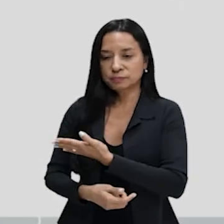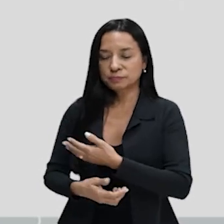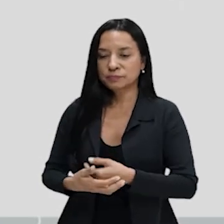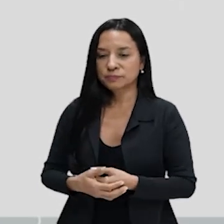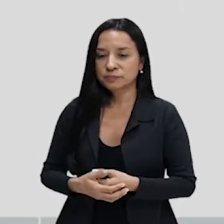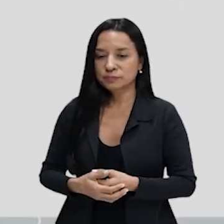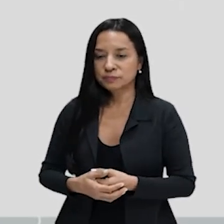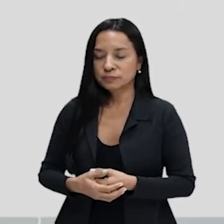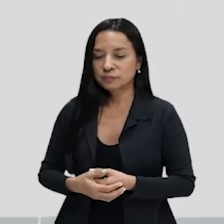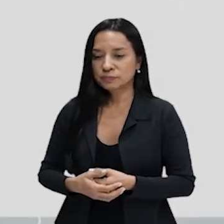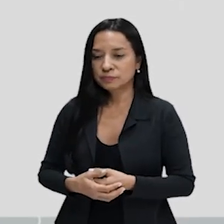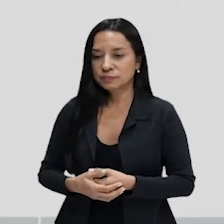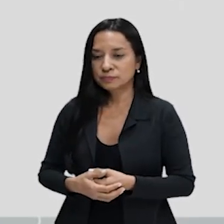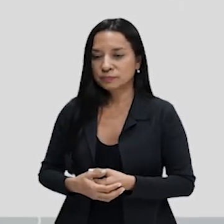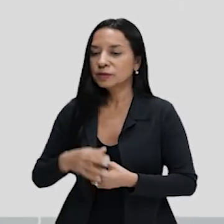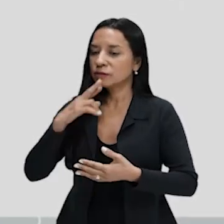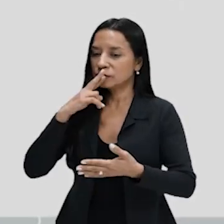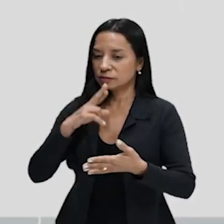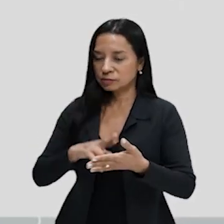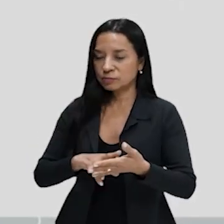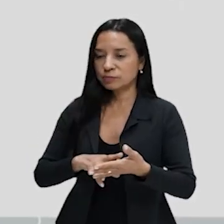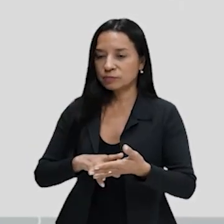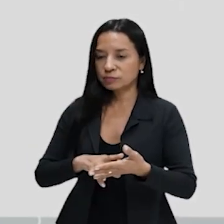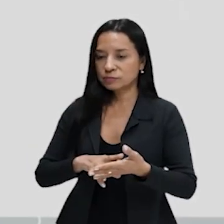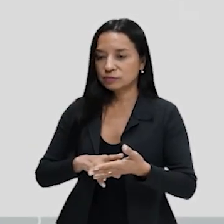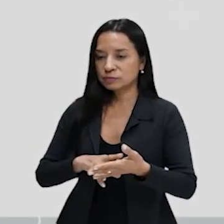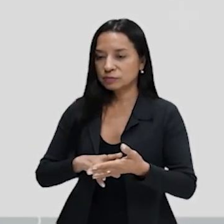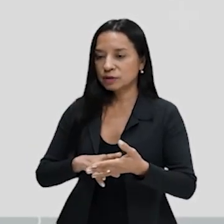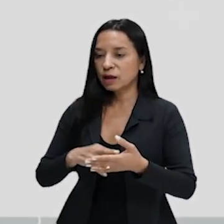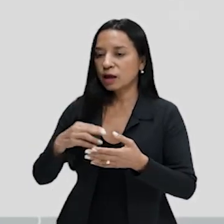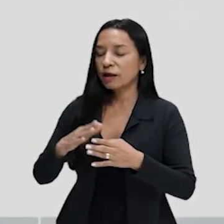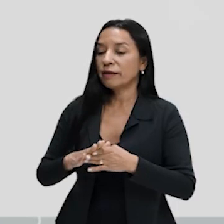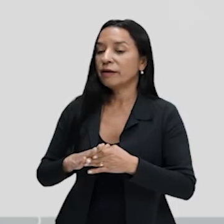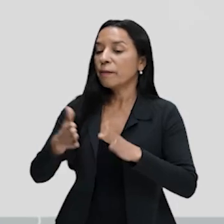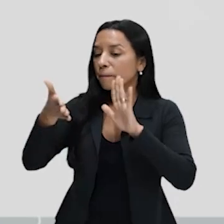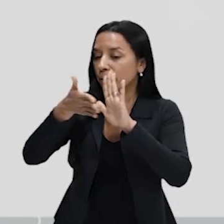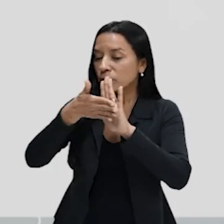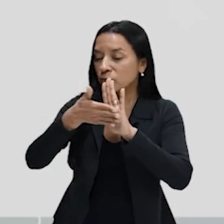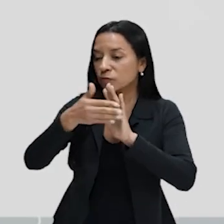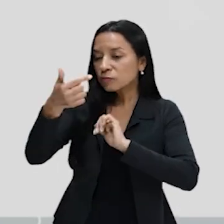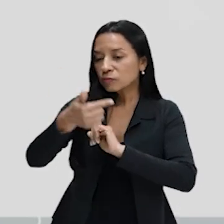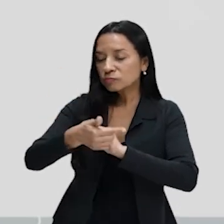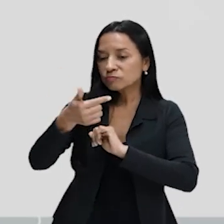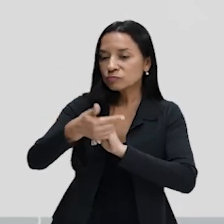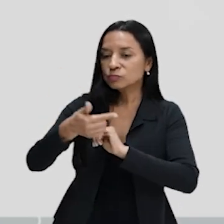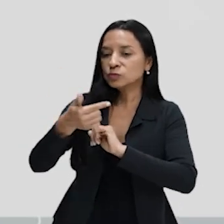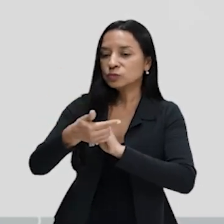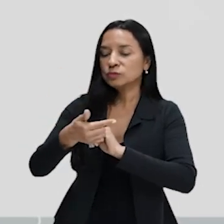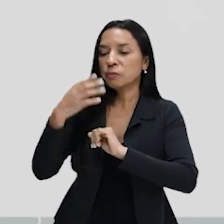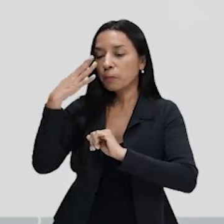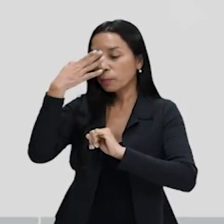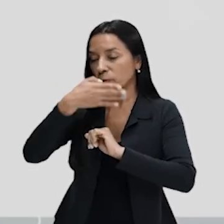Ou seja, esse resultado ele provou que a segunda hipótese estava certa,